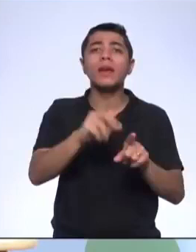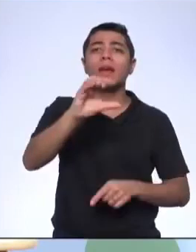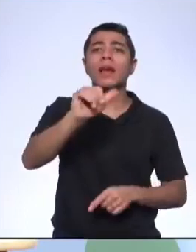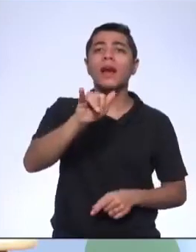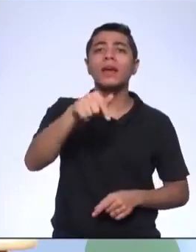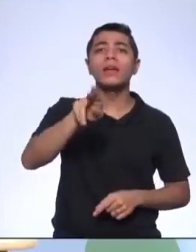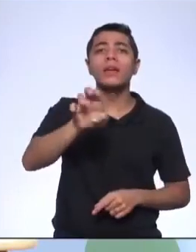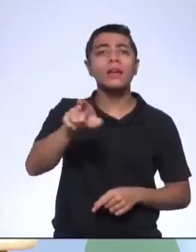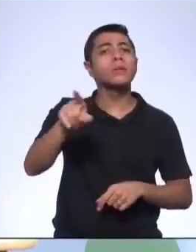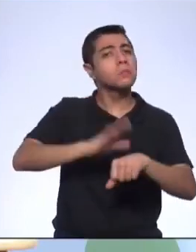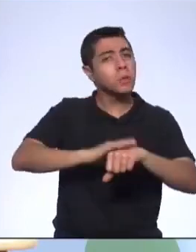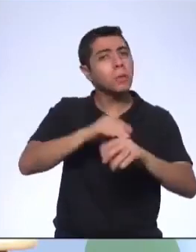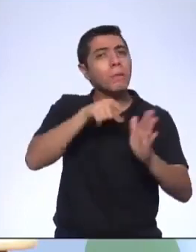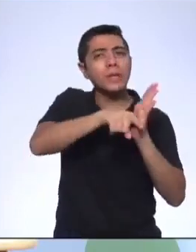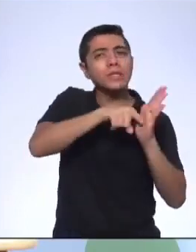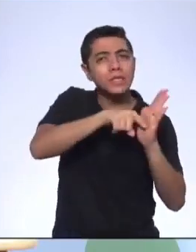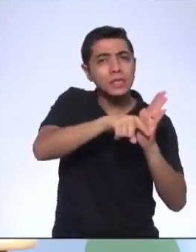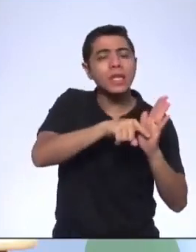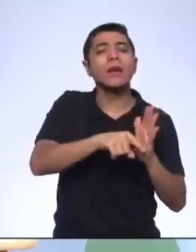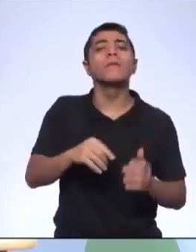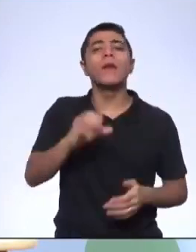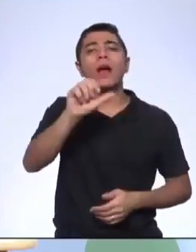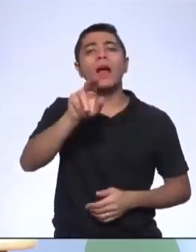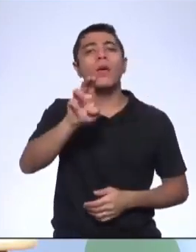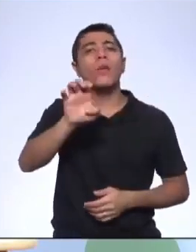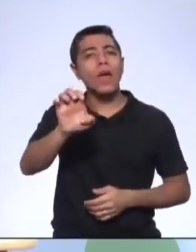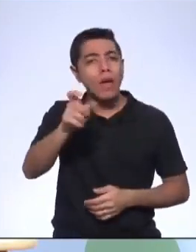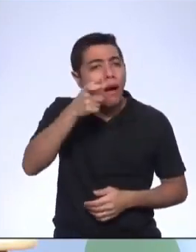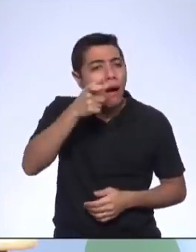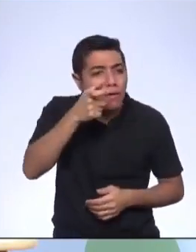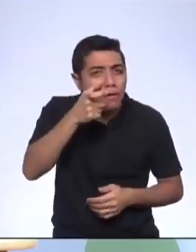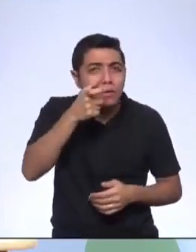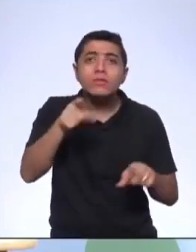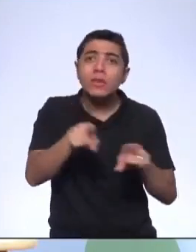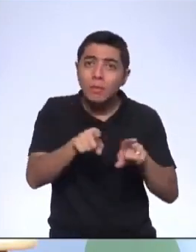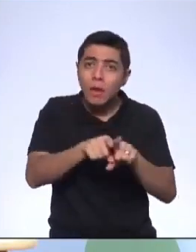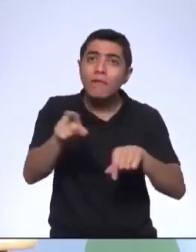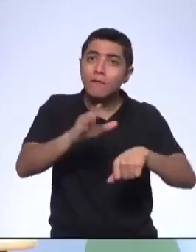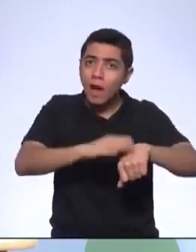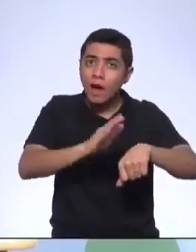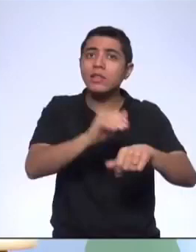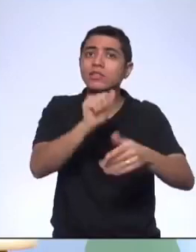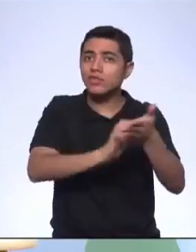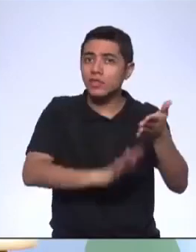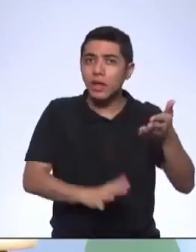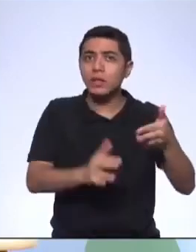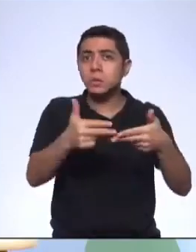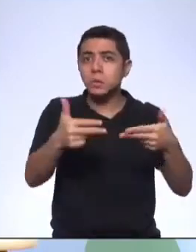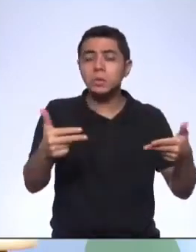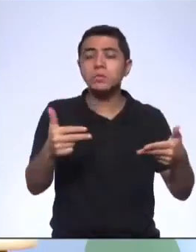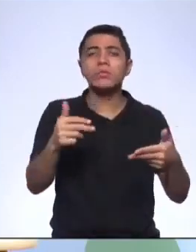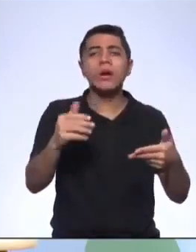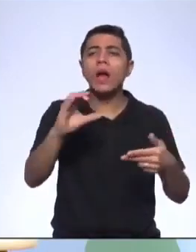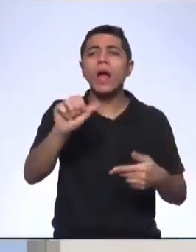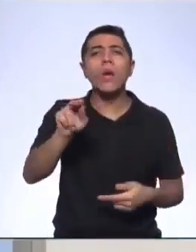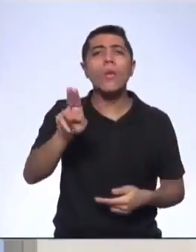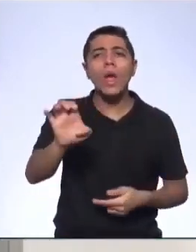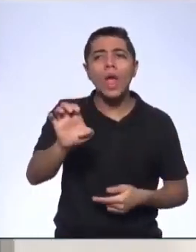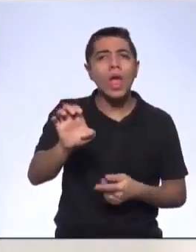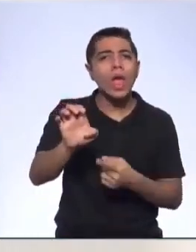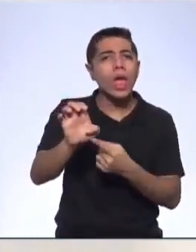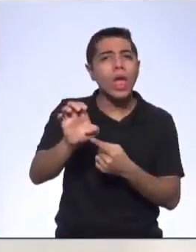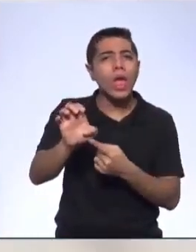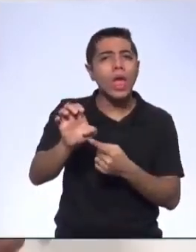Cauê assiste e produz atividades. Quem? O Cauê? O Cauê. O Cauê será que é o